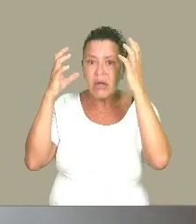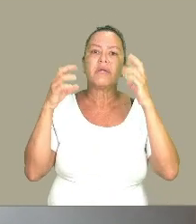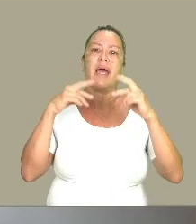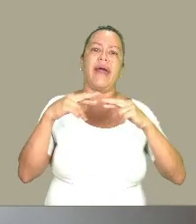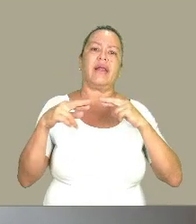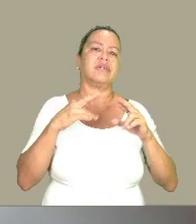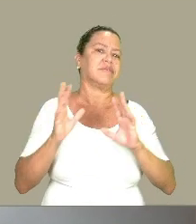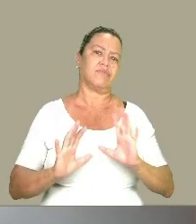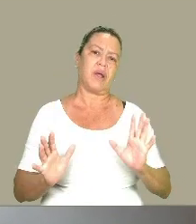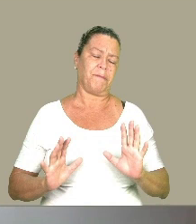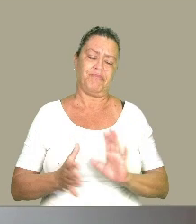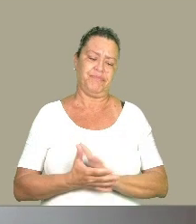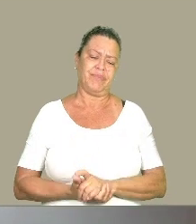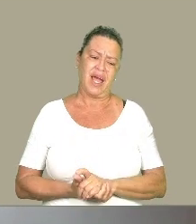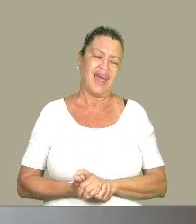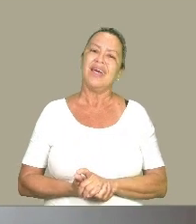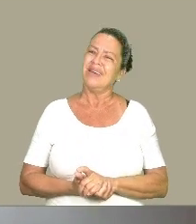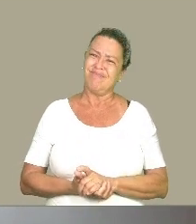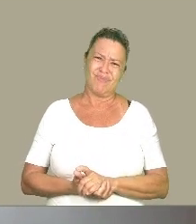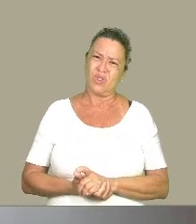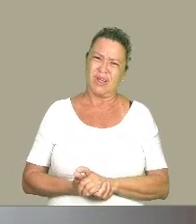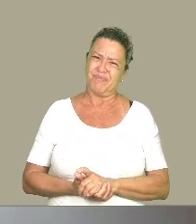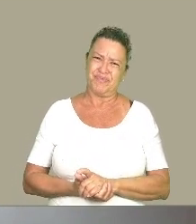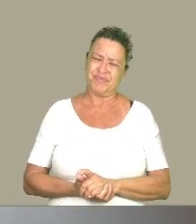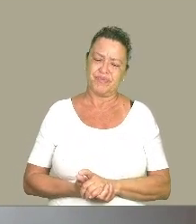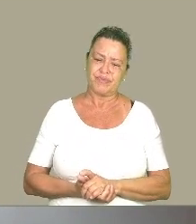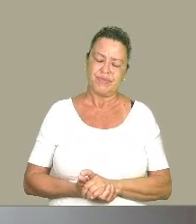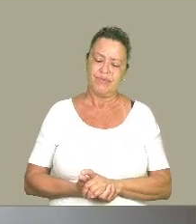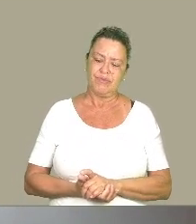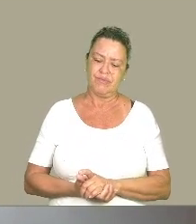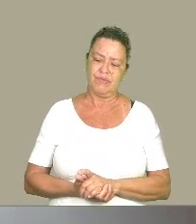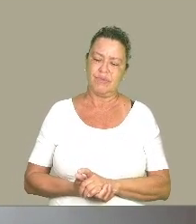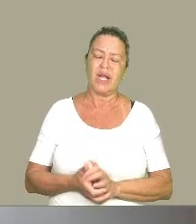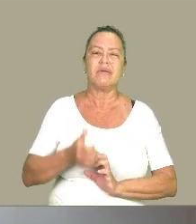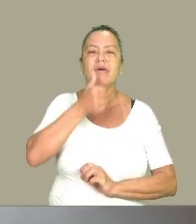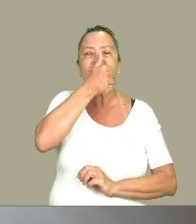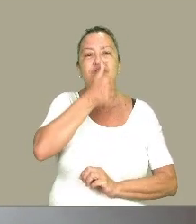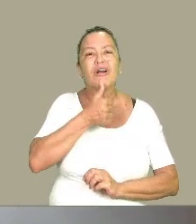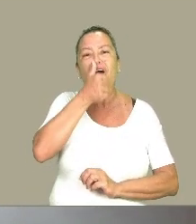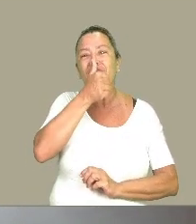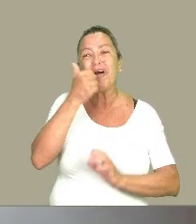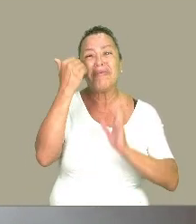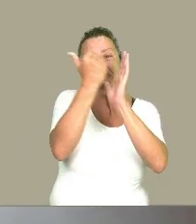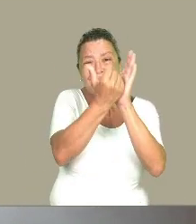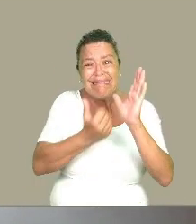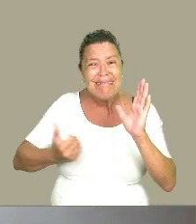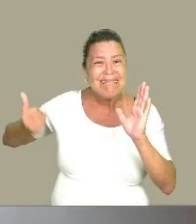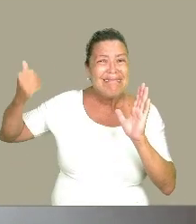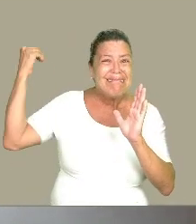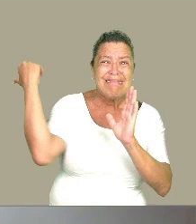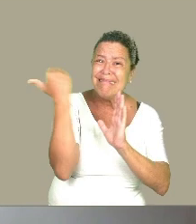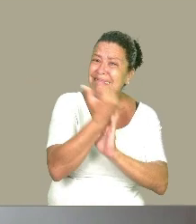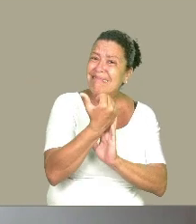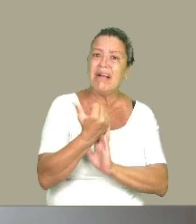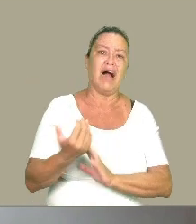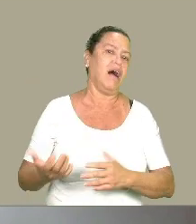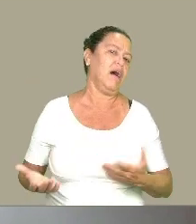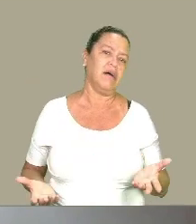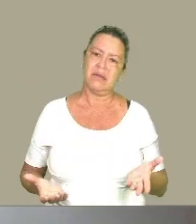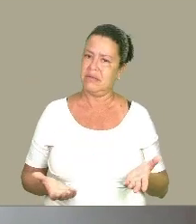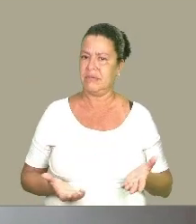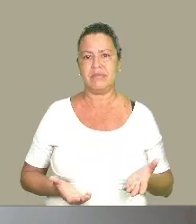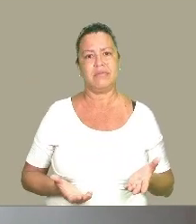relação. É quando entra um sacrifício extremo, né, que leva, eventualmente,